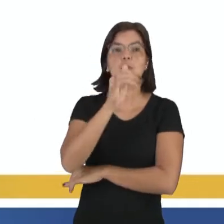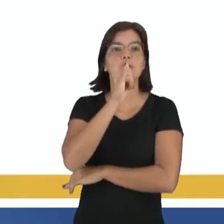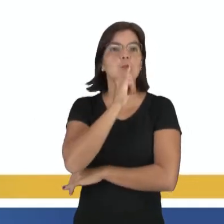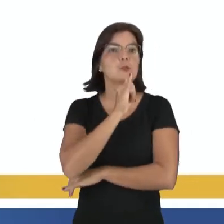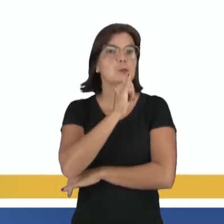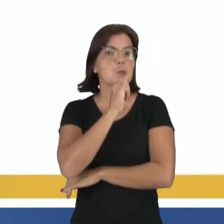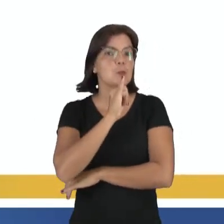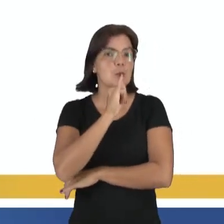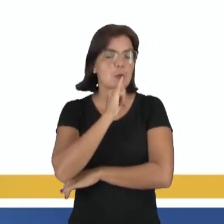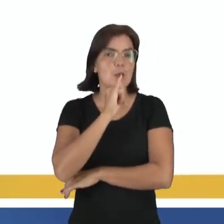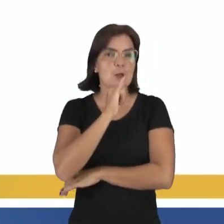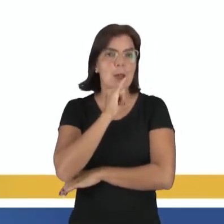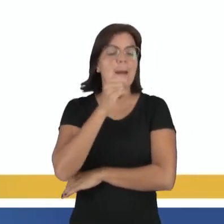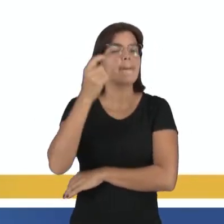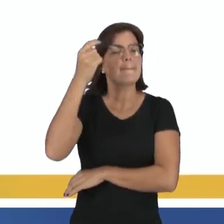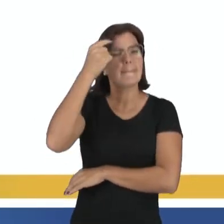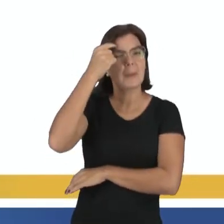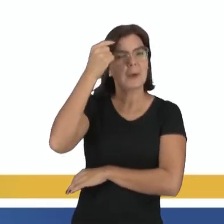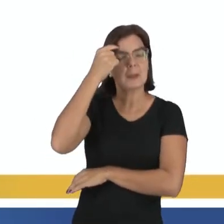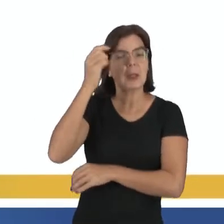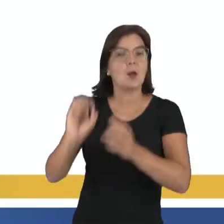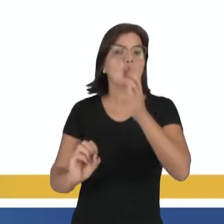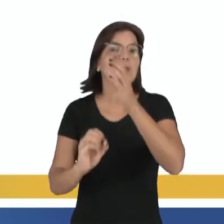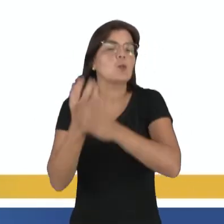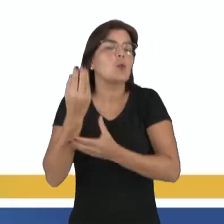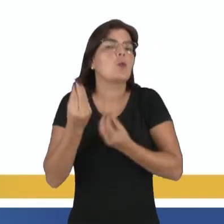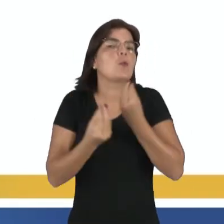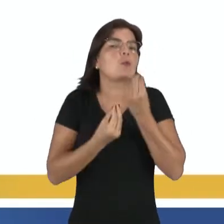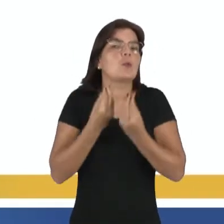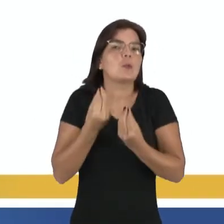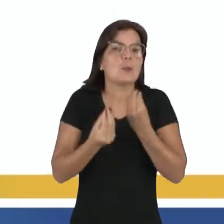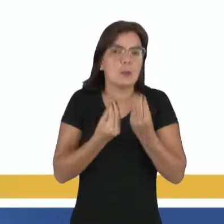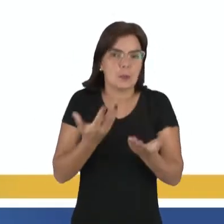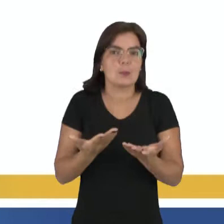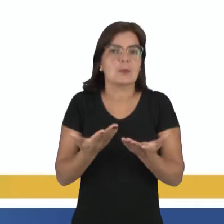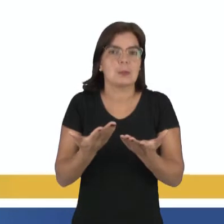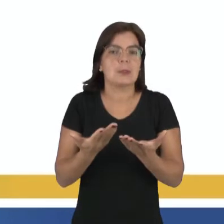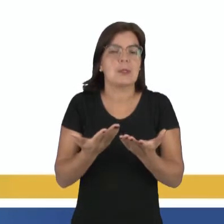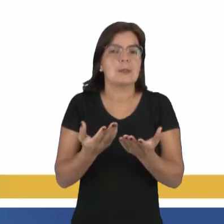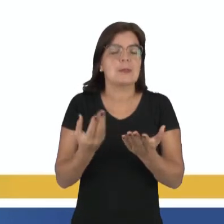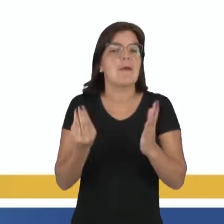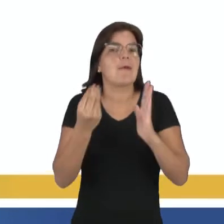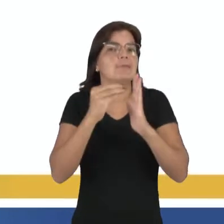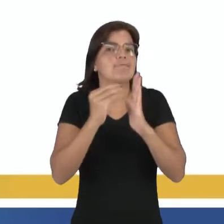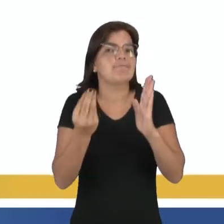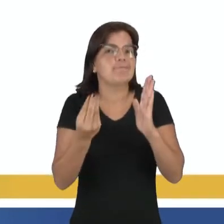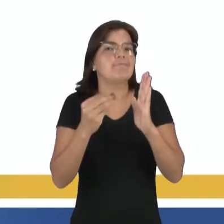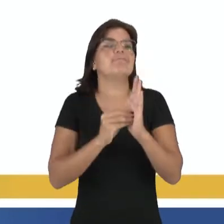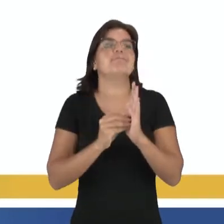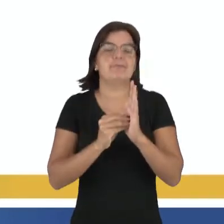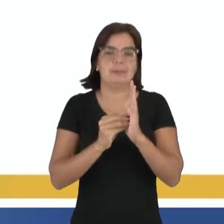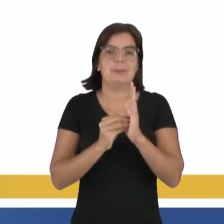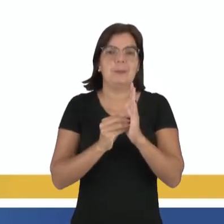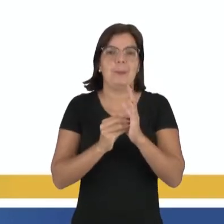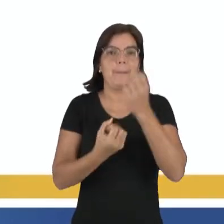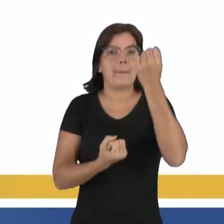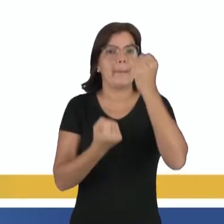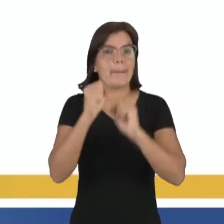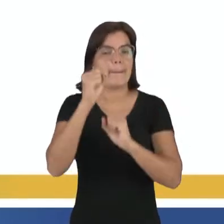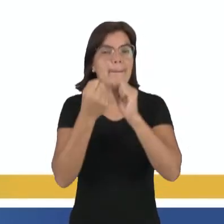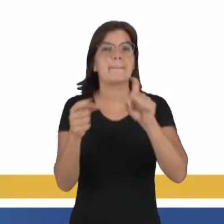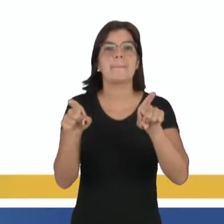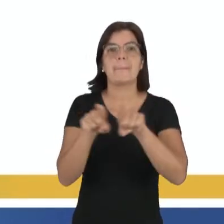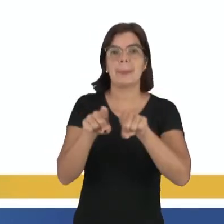exemplo de um mineral para você ter uma ideia. A origem, em que as suas aplicações na